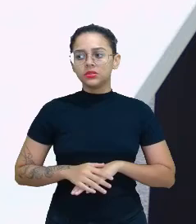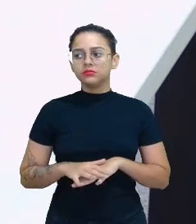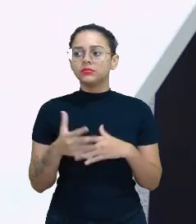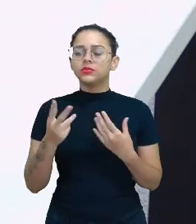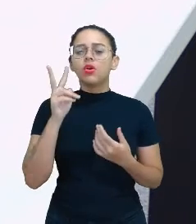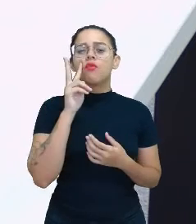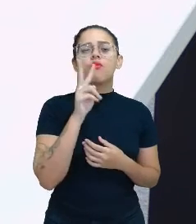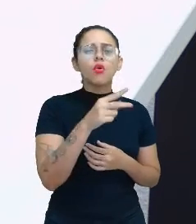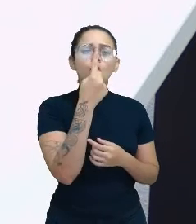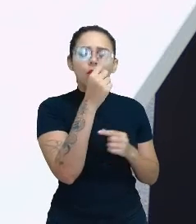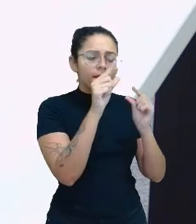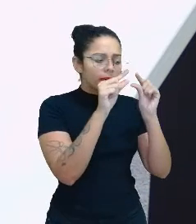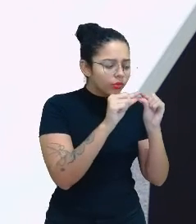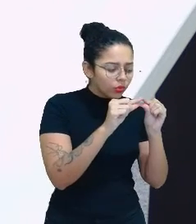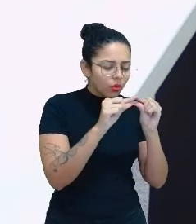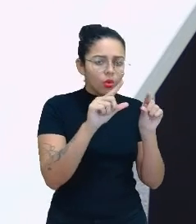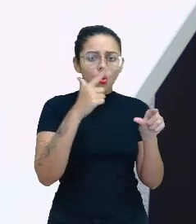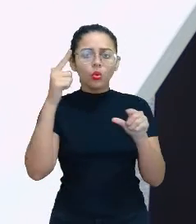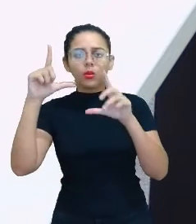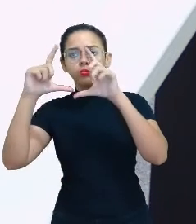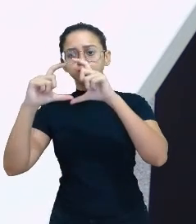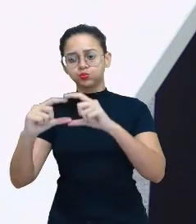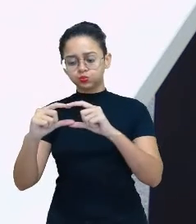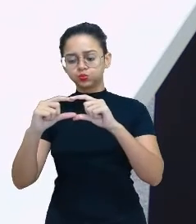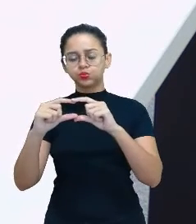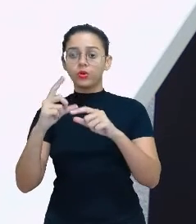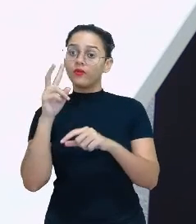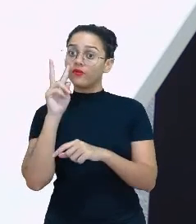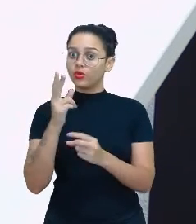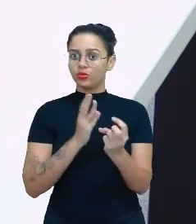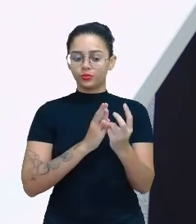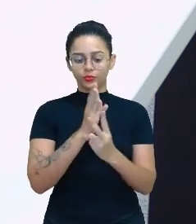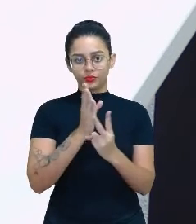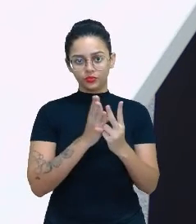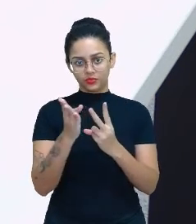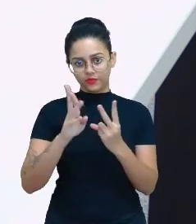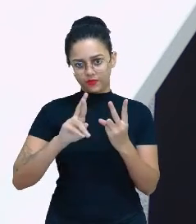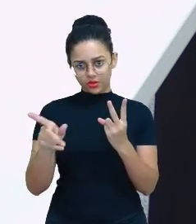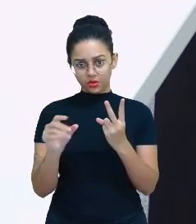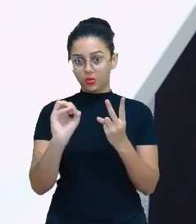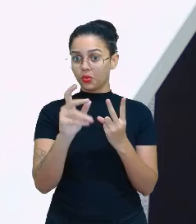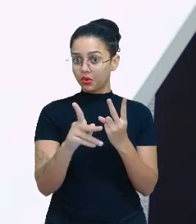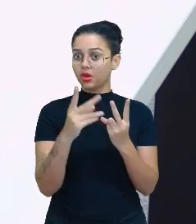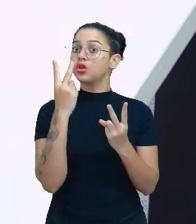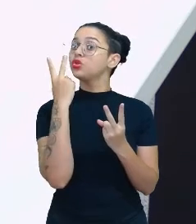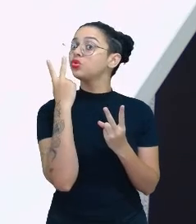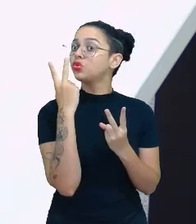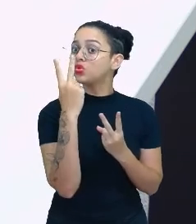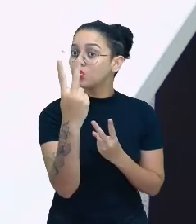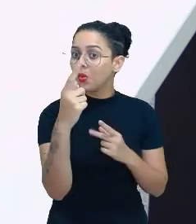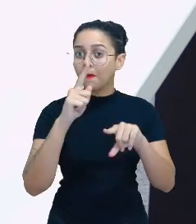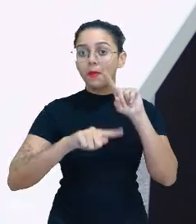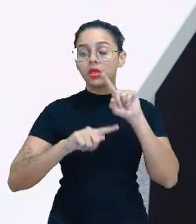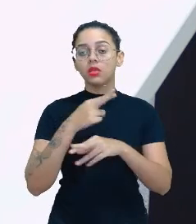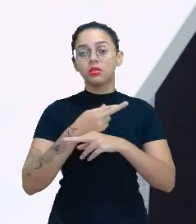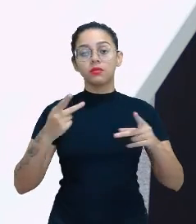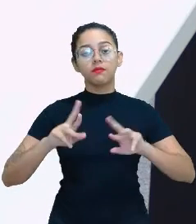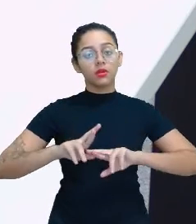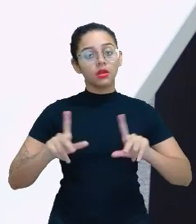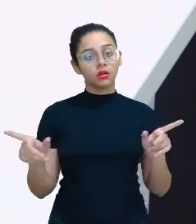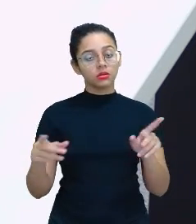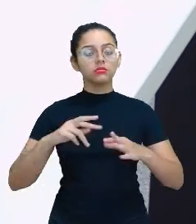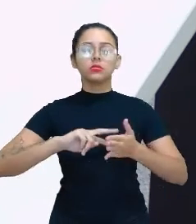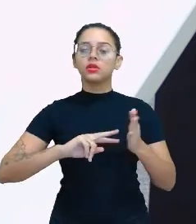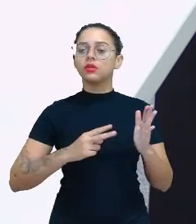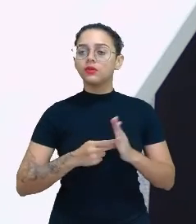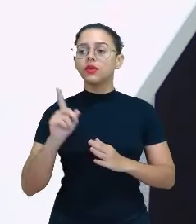uma pedrinha menor uma pedrinha maior Estamos vendo duas coisas diferentes dois materiais diferentes Isso